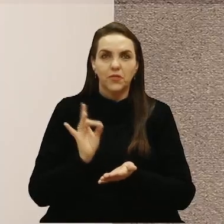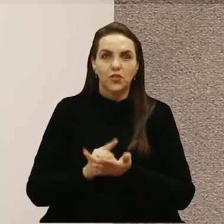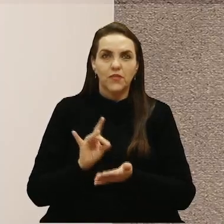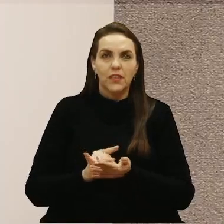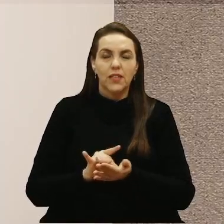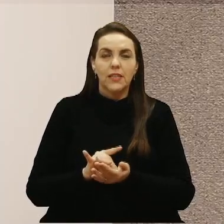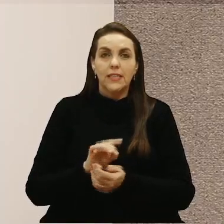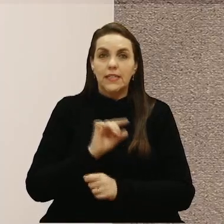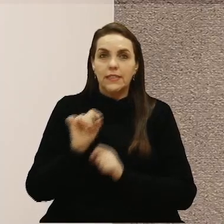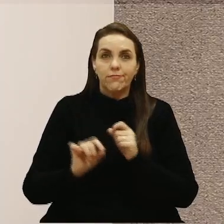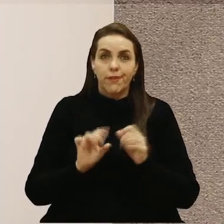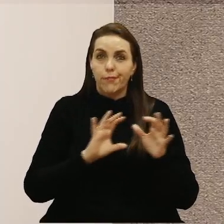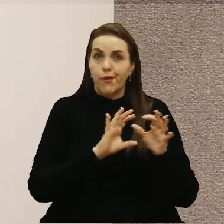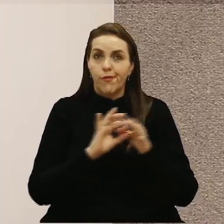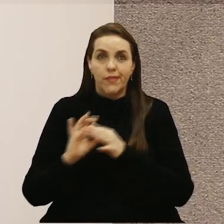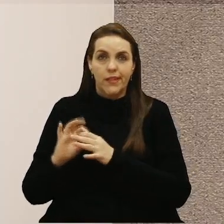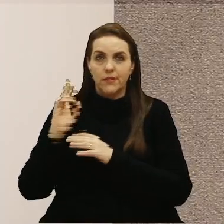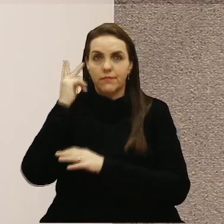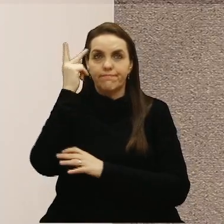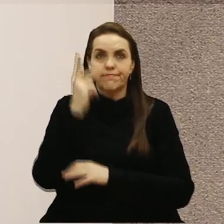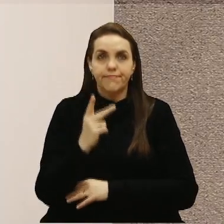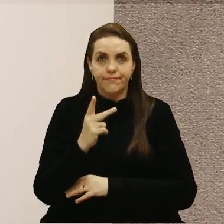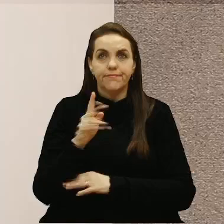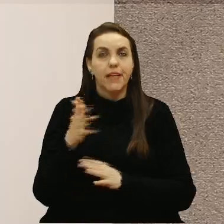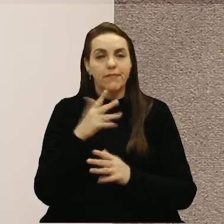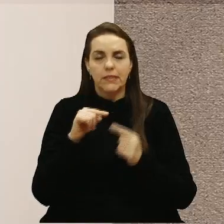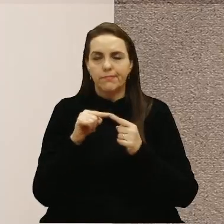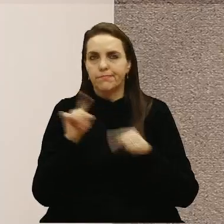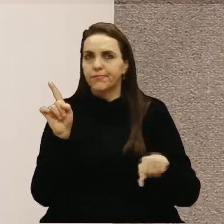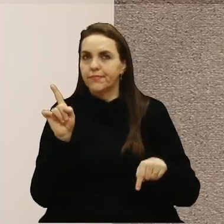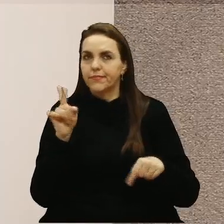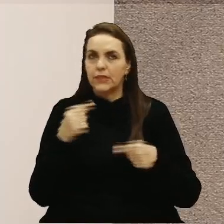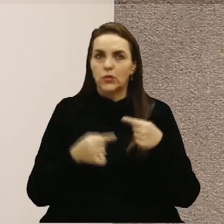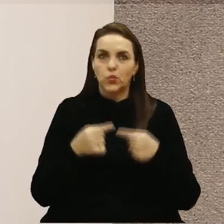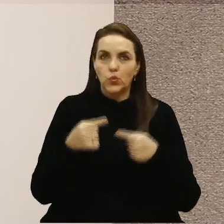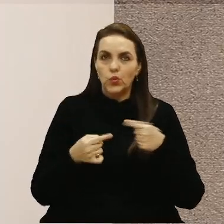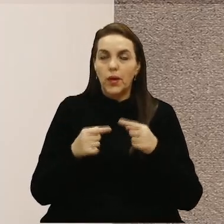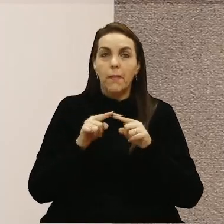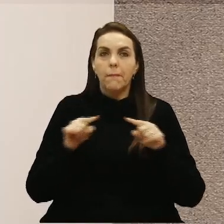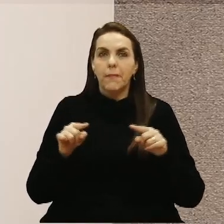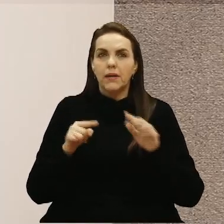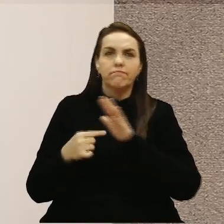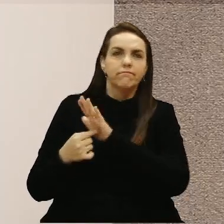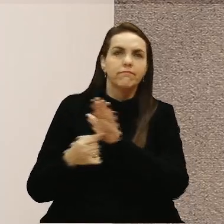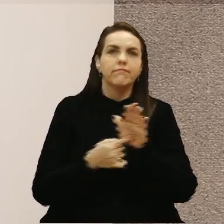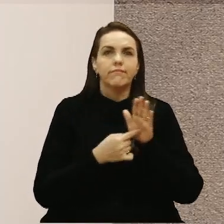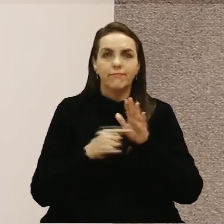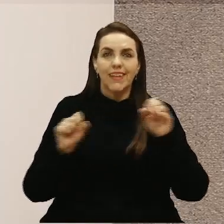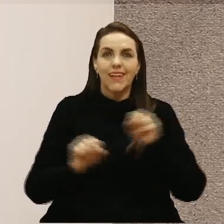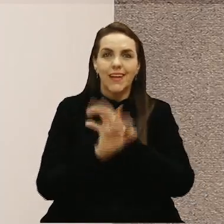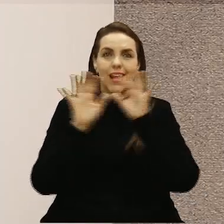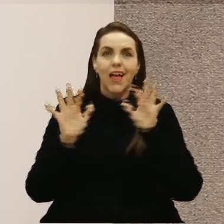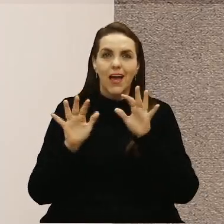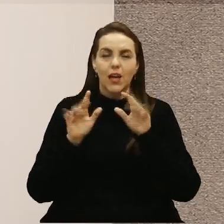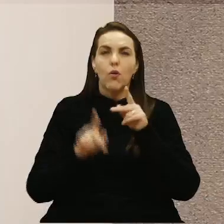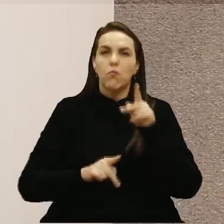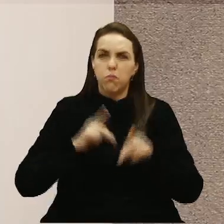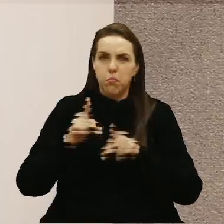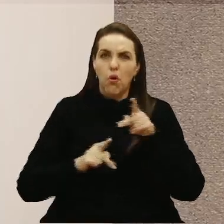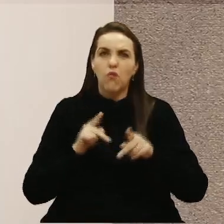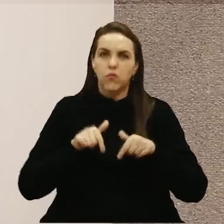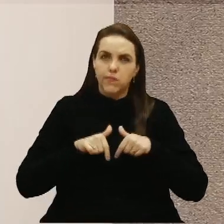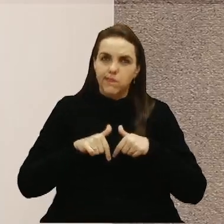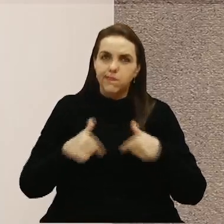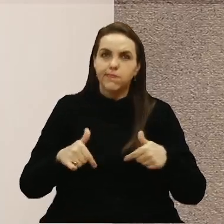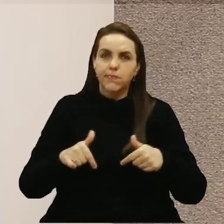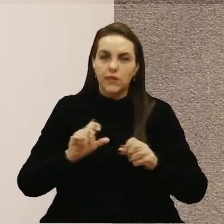mesmo que os contextos históricos, né, possam ser divergentes, possam ser discutidos, mas fica a demonstração clara da luta de um povo que com a sua